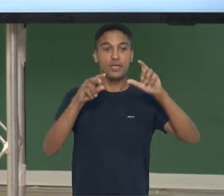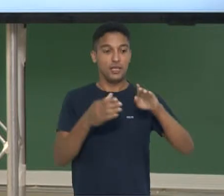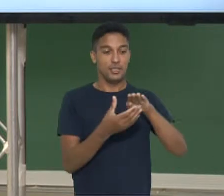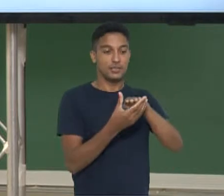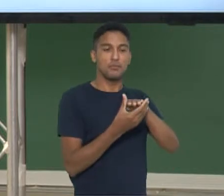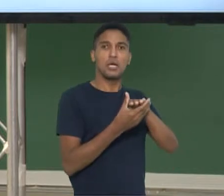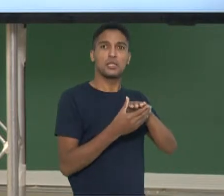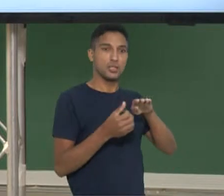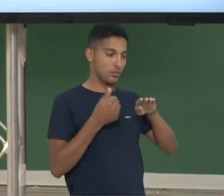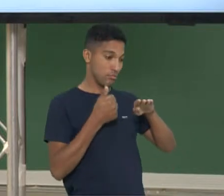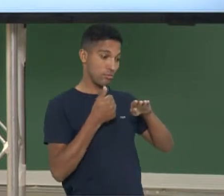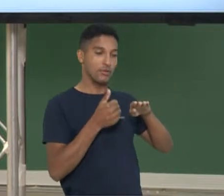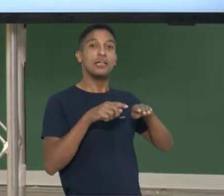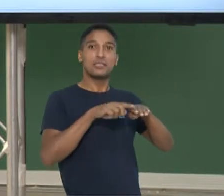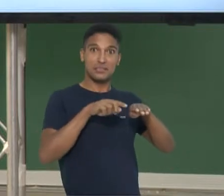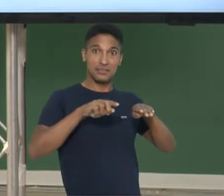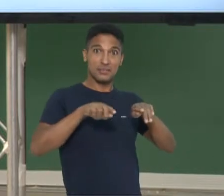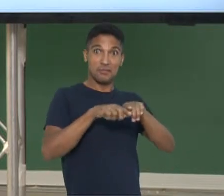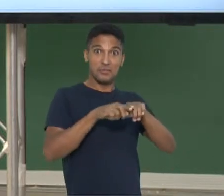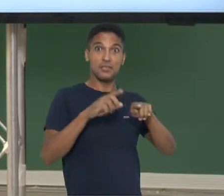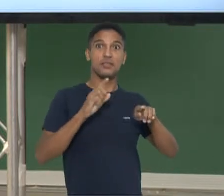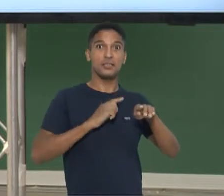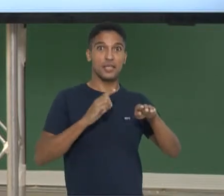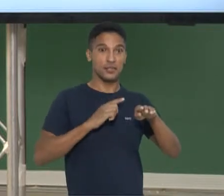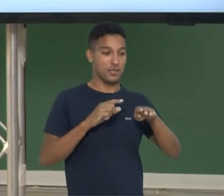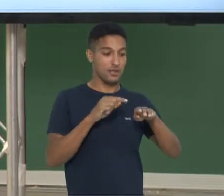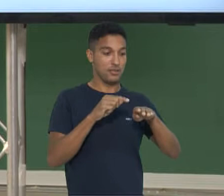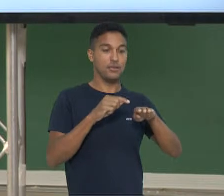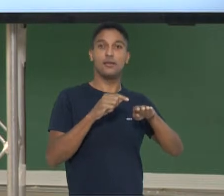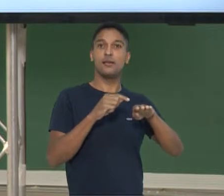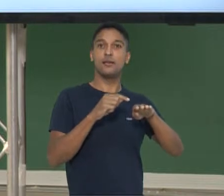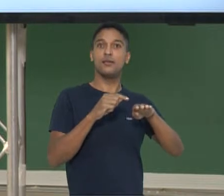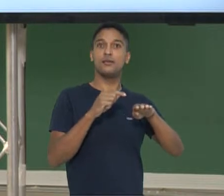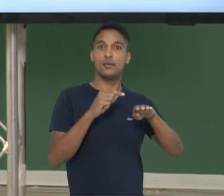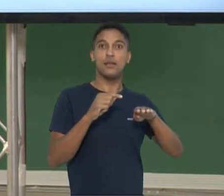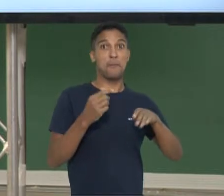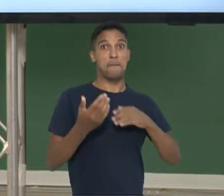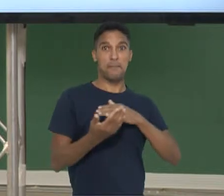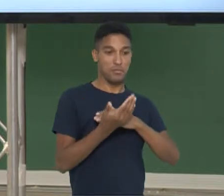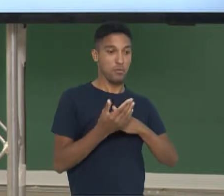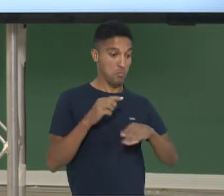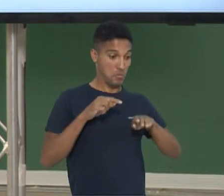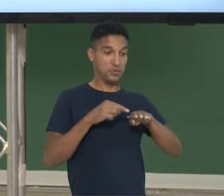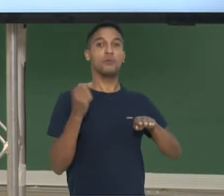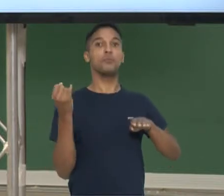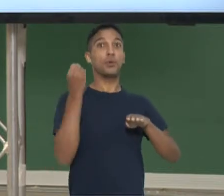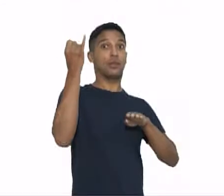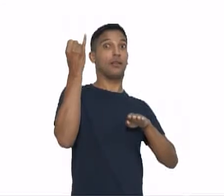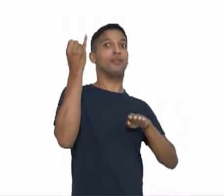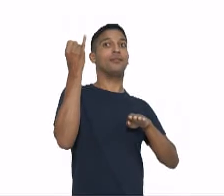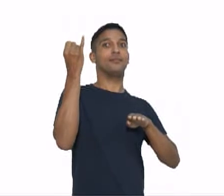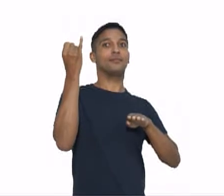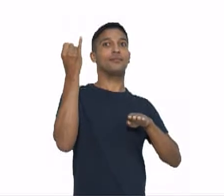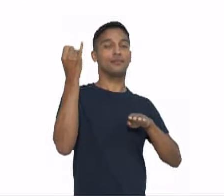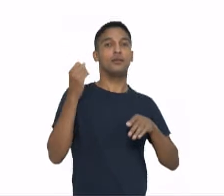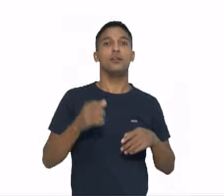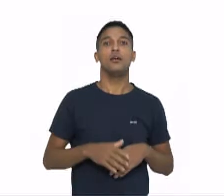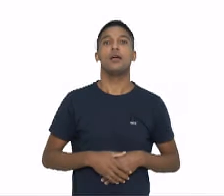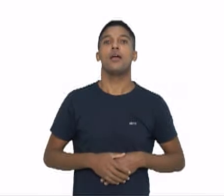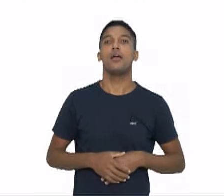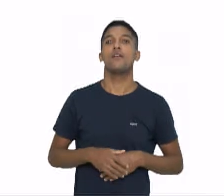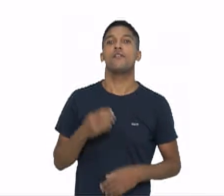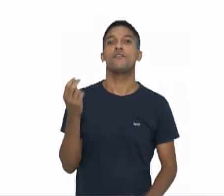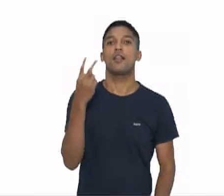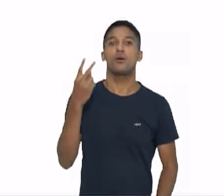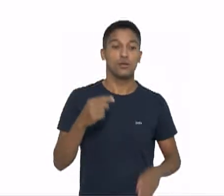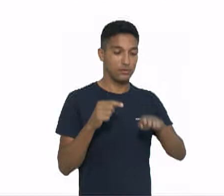tem certa magia. Porque ele, para ele, os sonhos contam, não é verdade? Me costaram 180 pesos. Quando